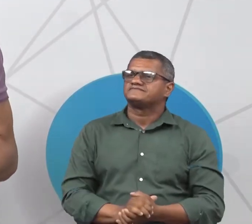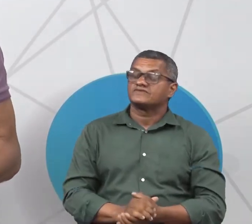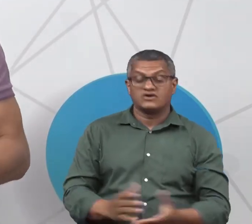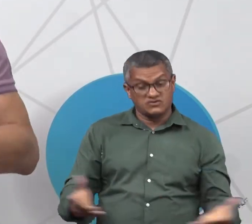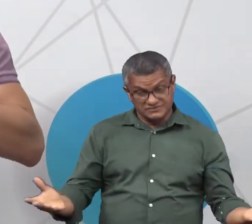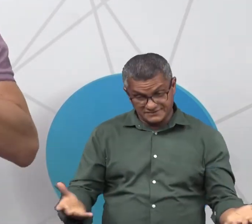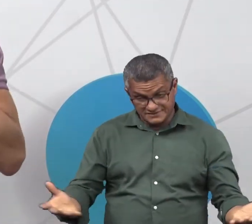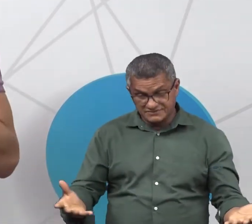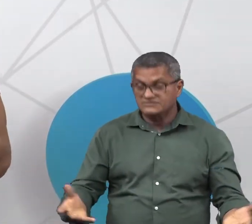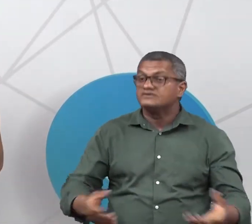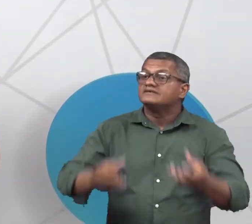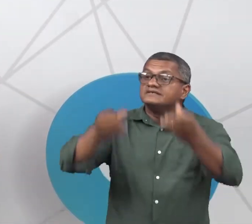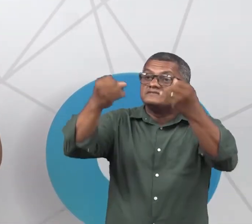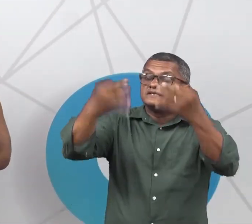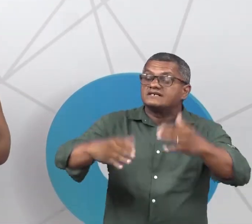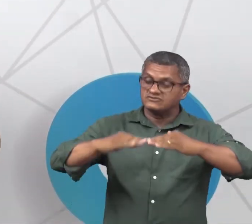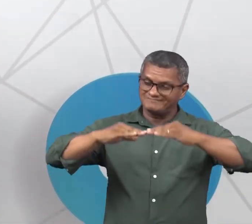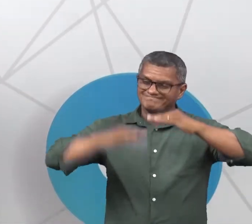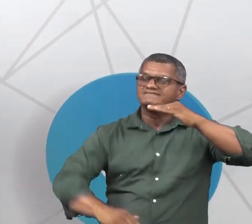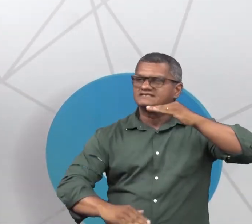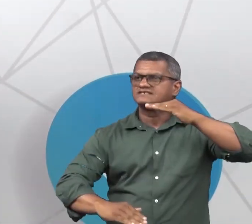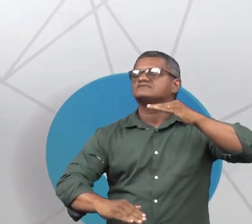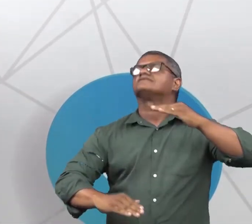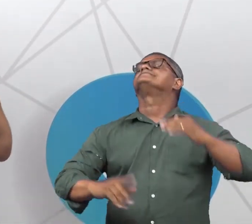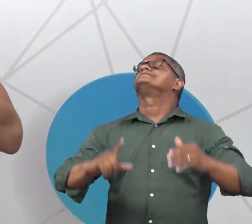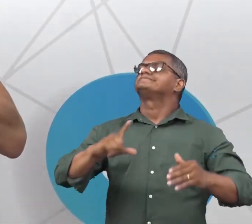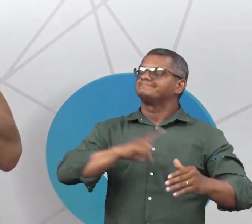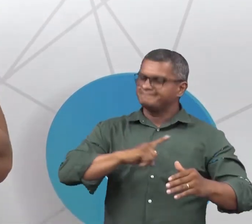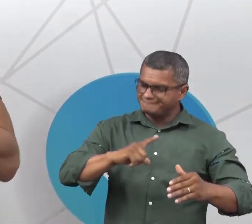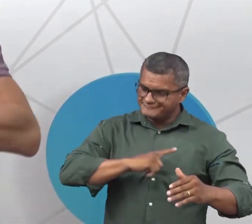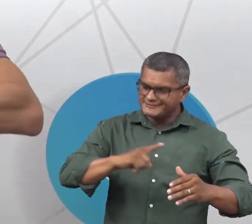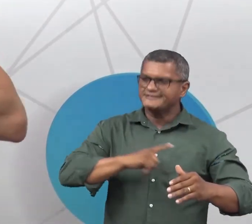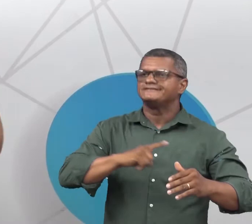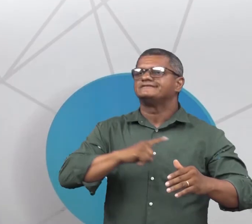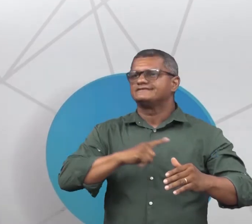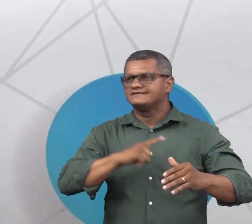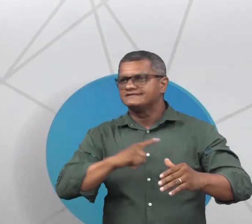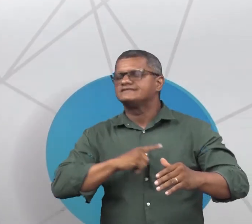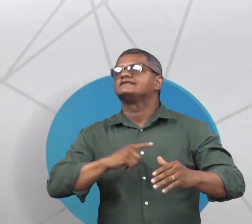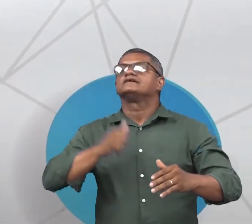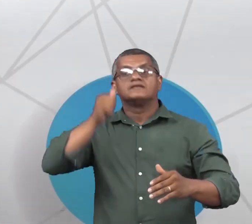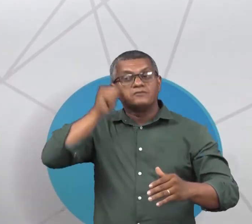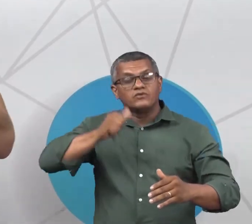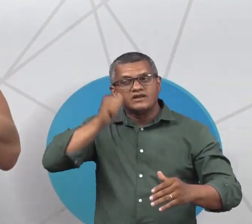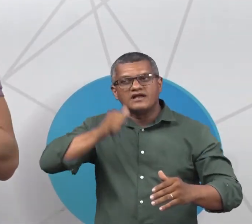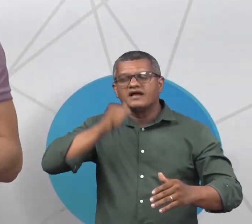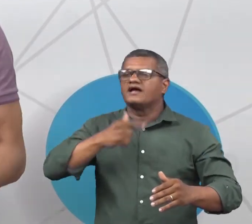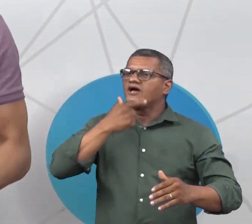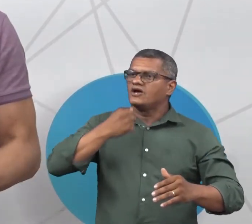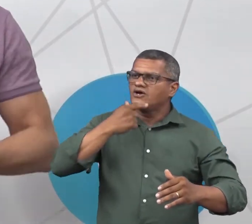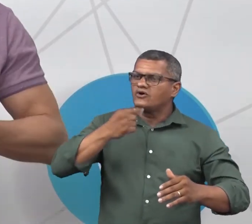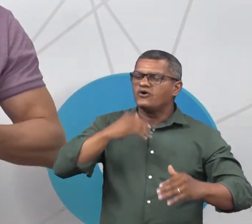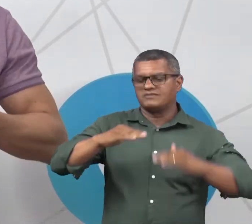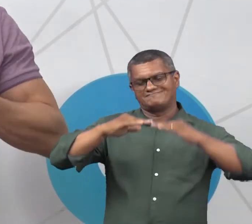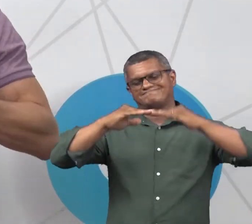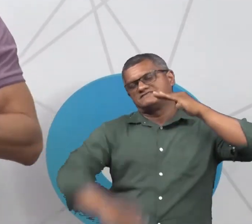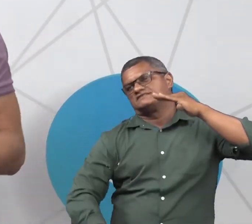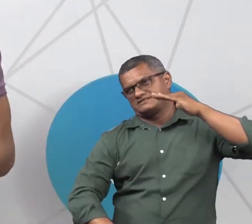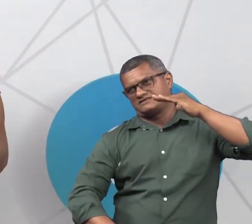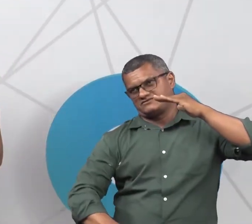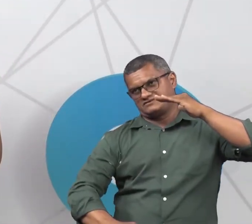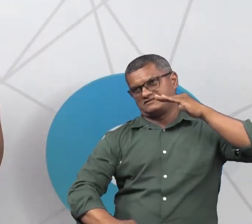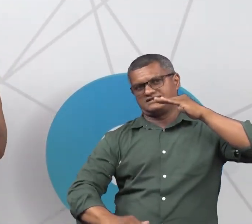estou tratando de uma desigualdade que existe entre homens e mulheres. Uma desigualdade de